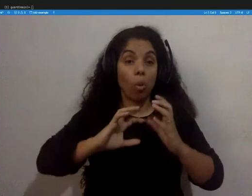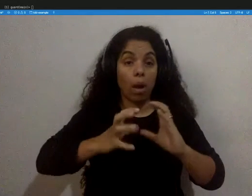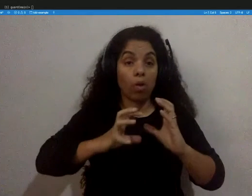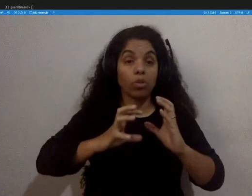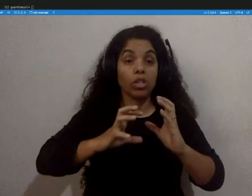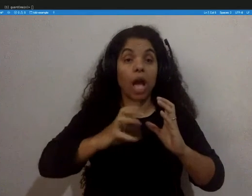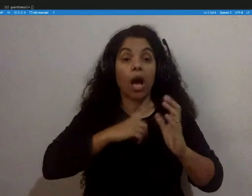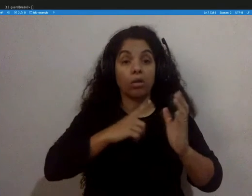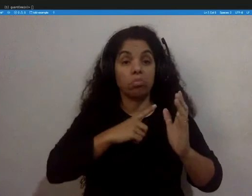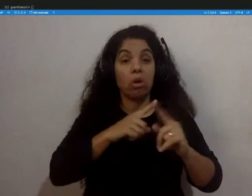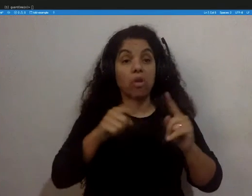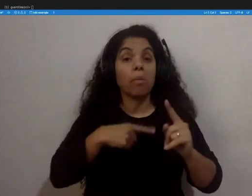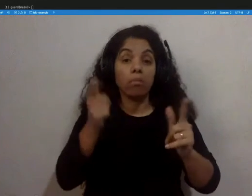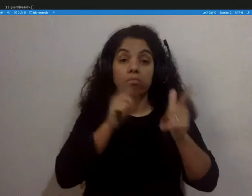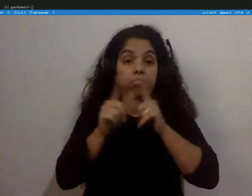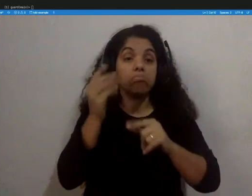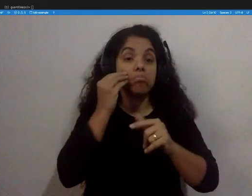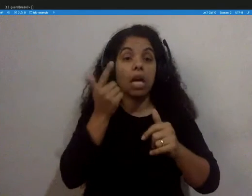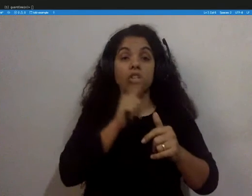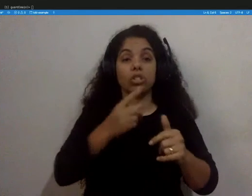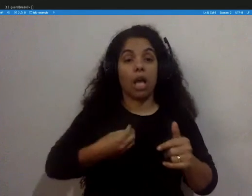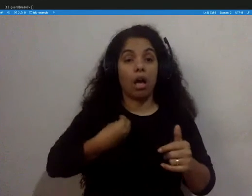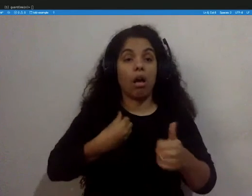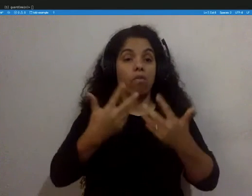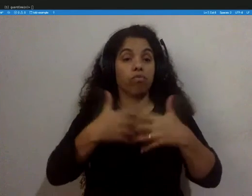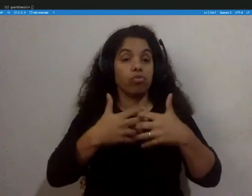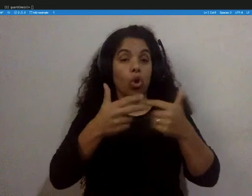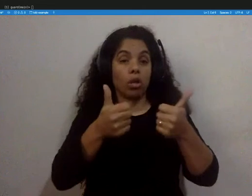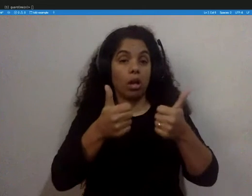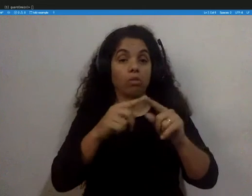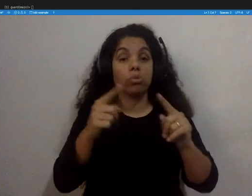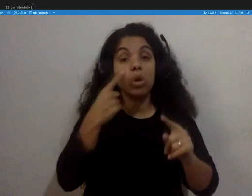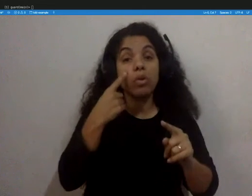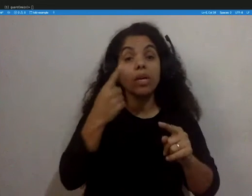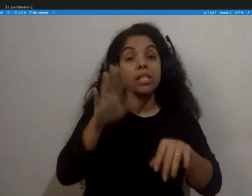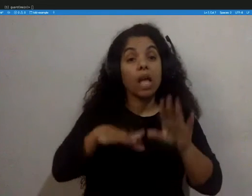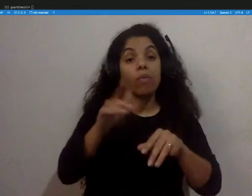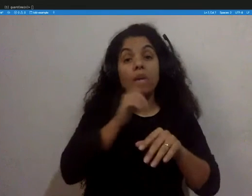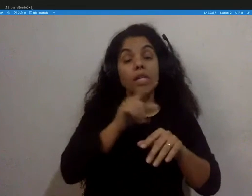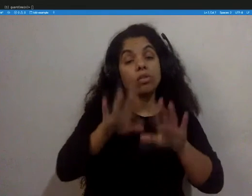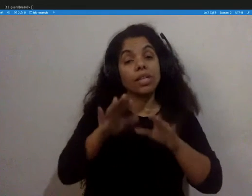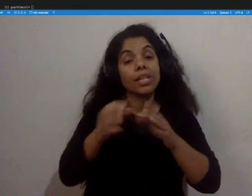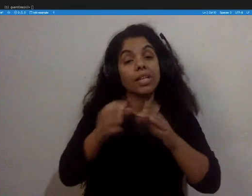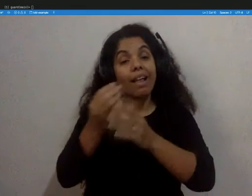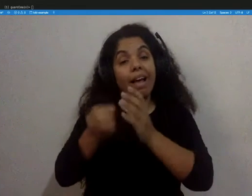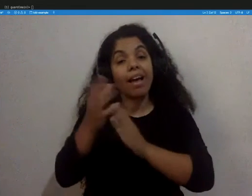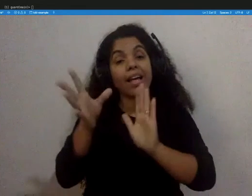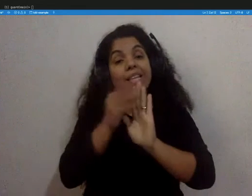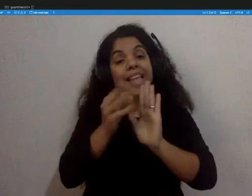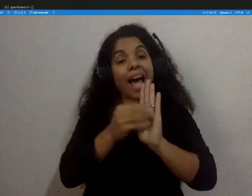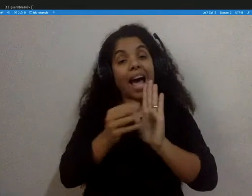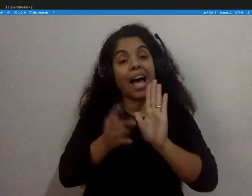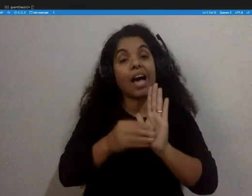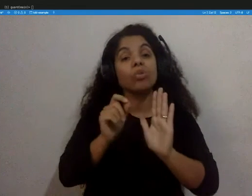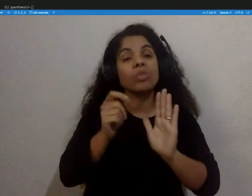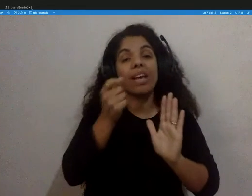eu garantir que o teste está funcionando. Talvez eu vou ter que fazer o seguinte, eu vou ter que começar a trabalhar criando dados fake. Então, eu vou